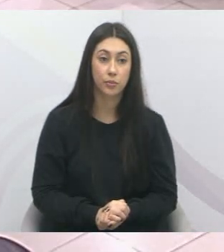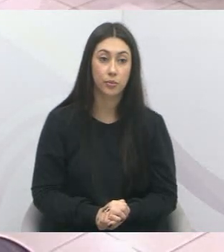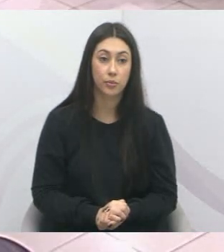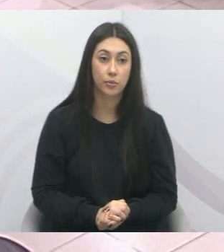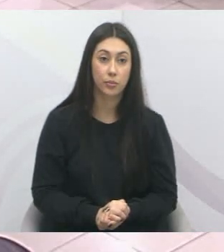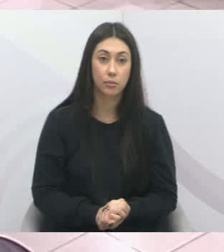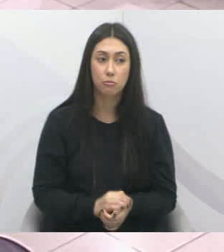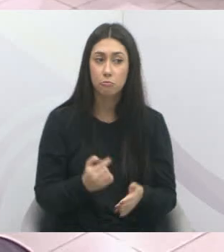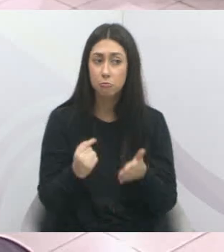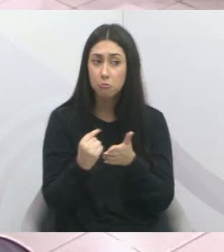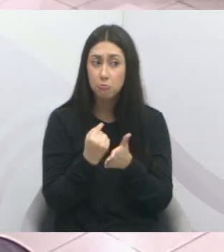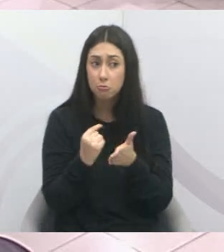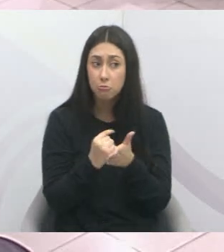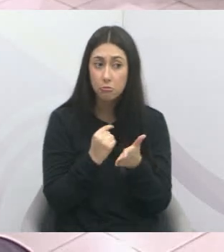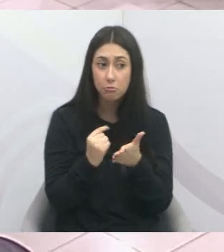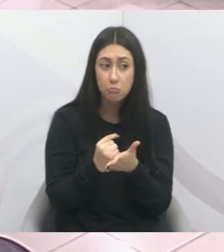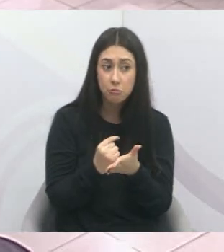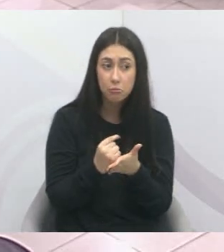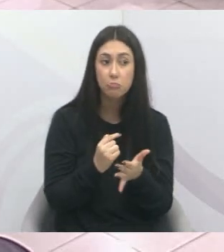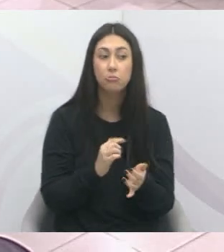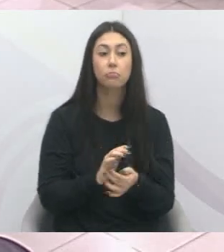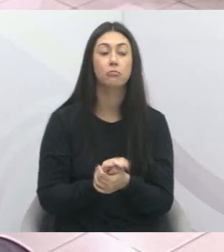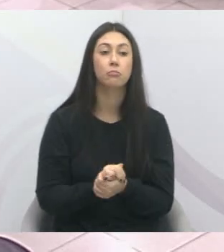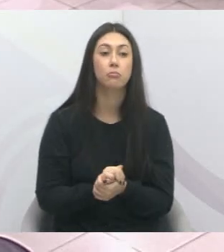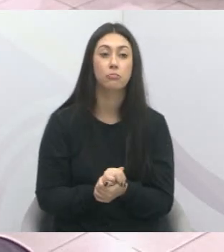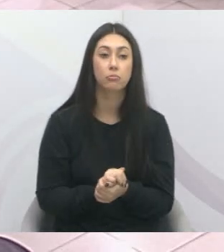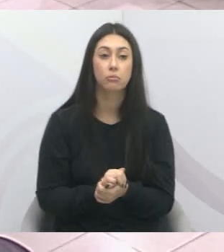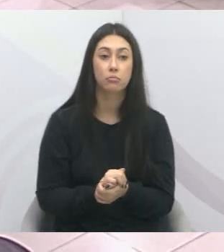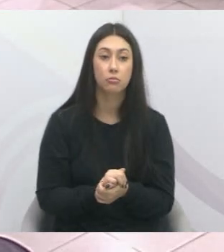Mais algum questionamento?